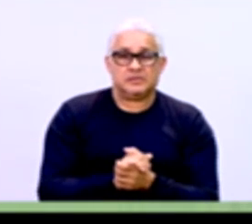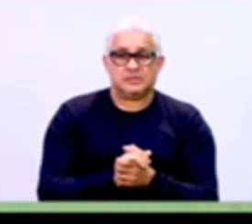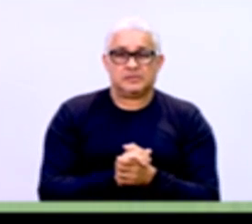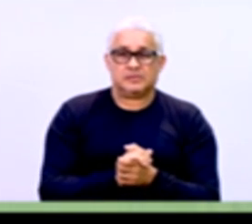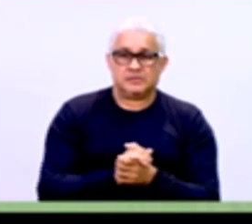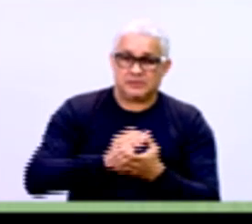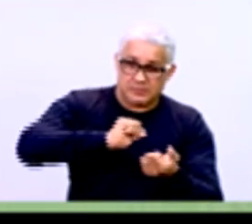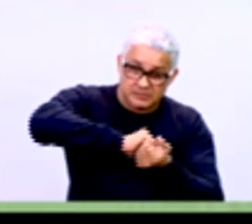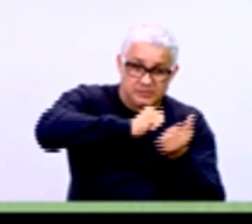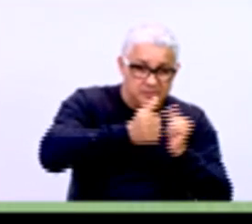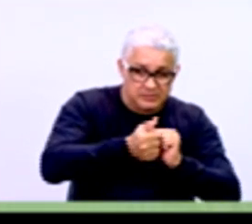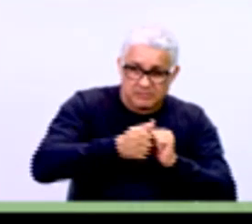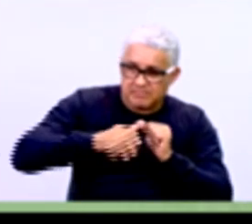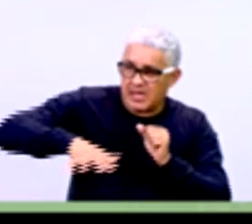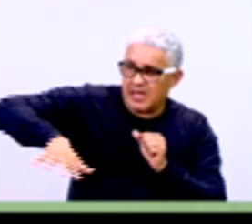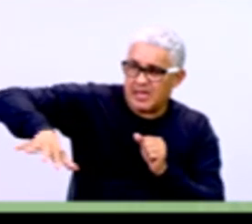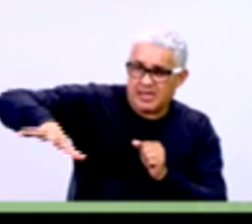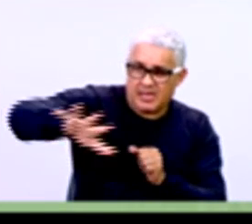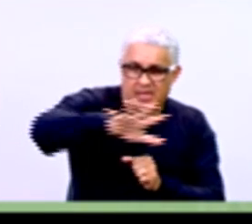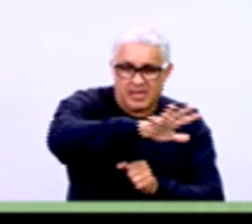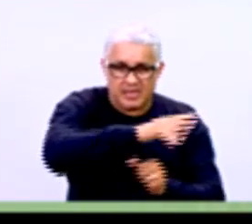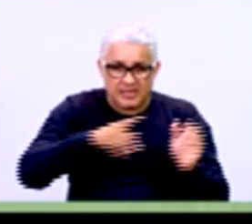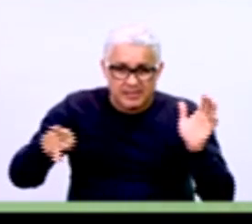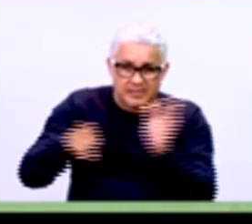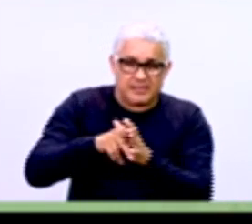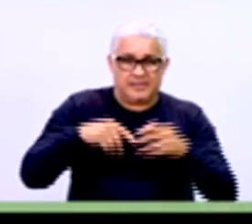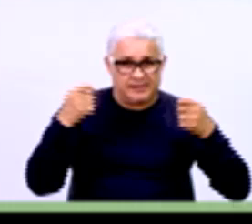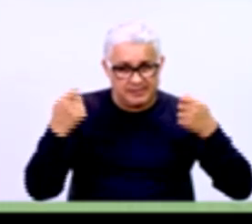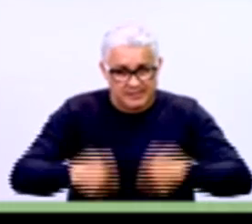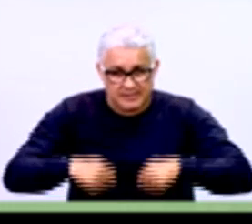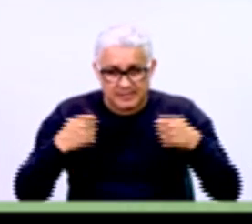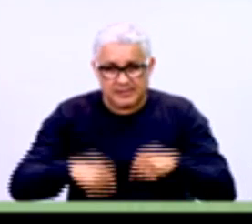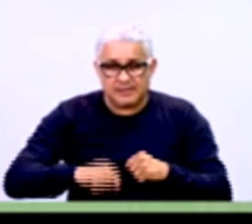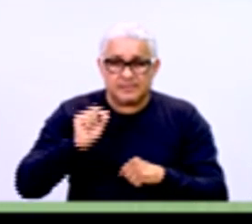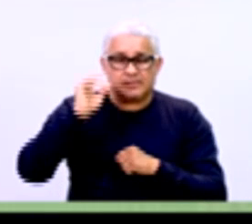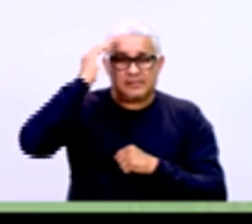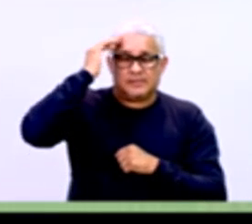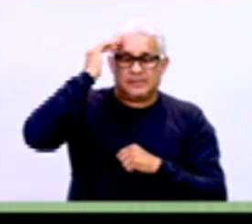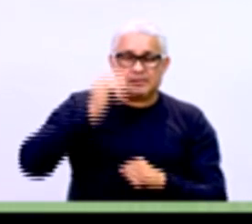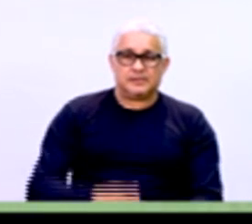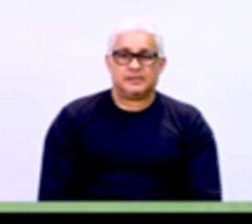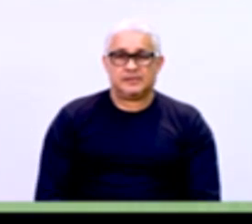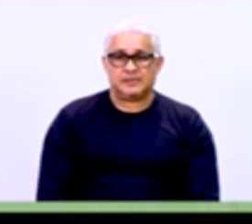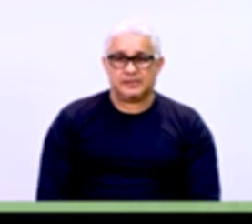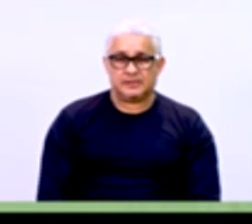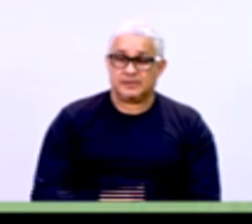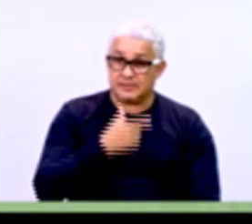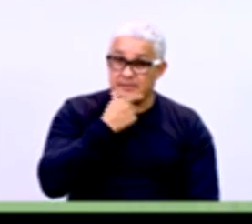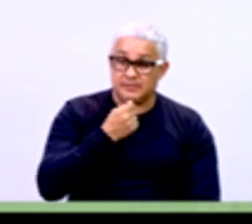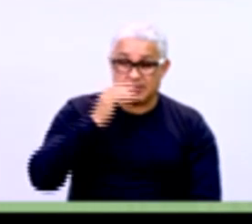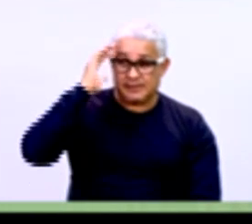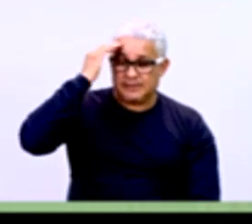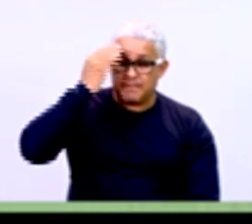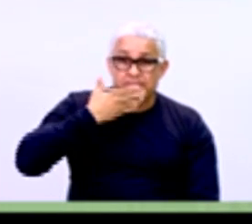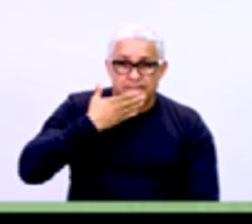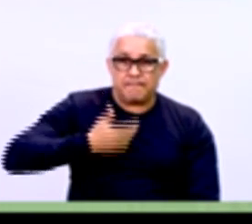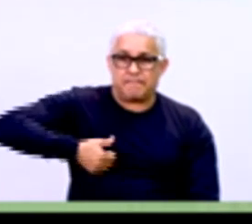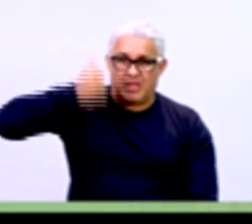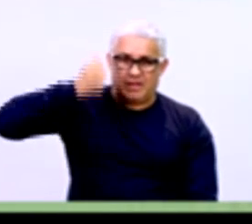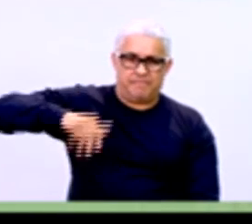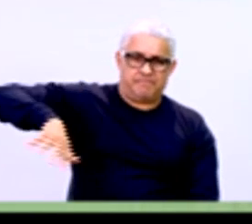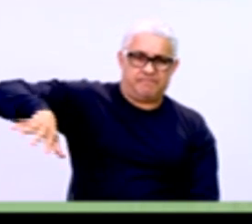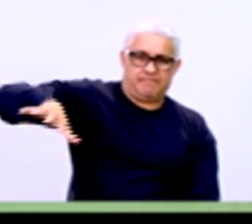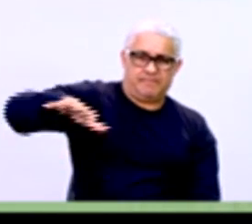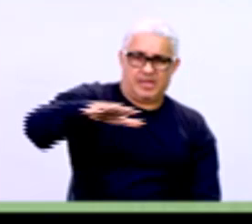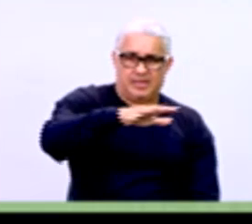adequar o ambiente às suas necessidades. O que nós entendemos aí? Ele passa a entender esse ambiente, a partir